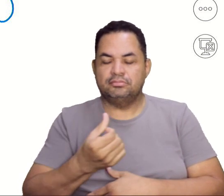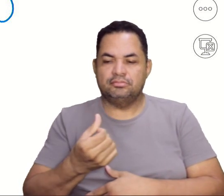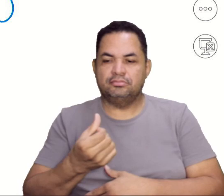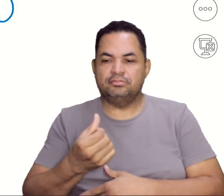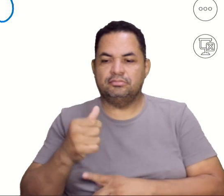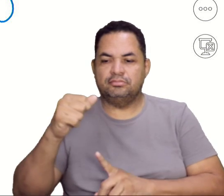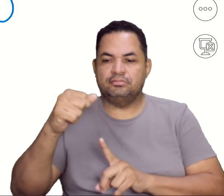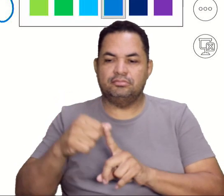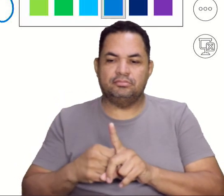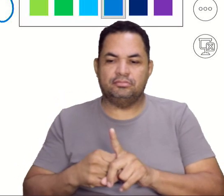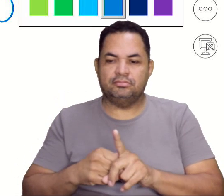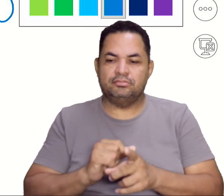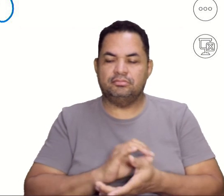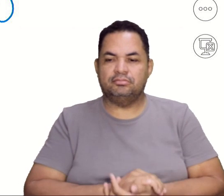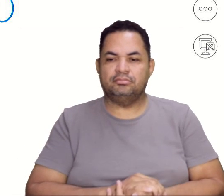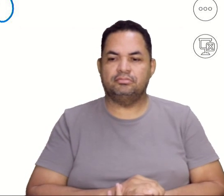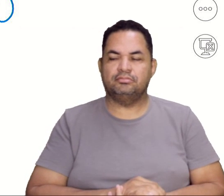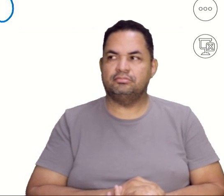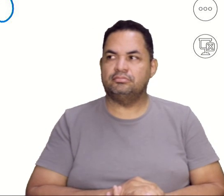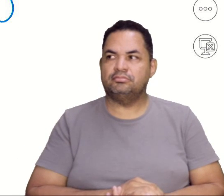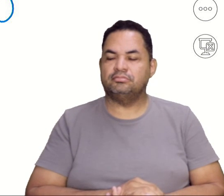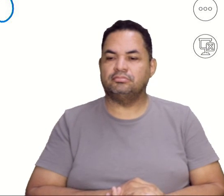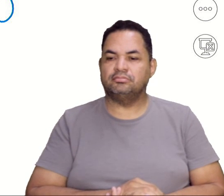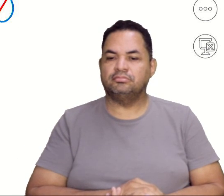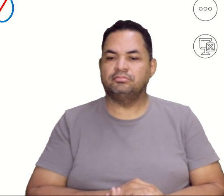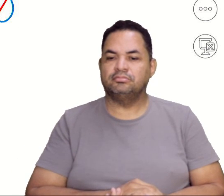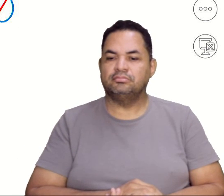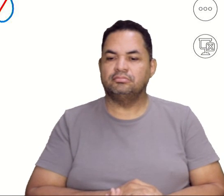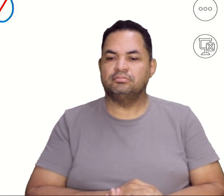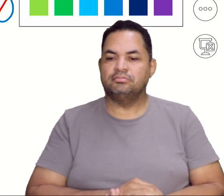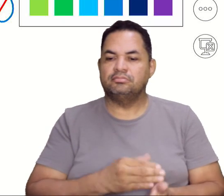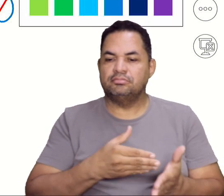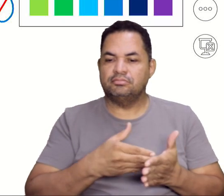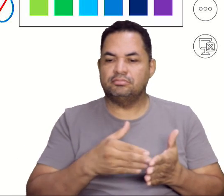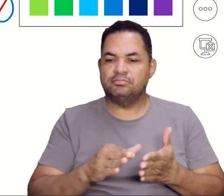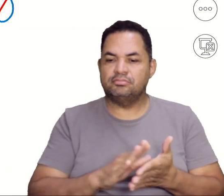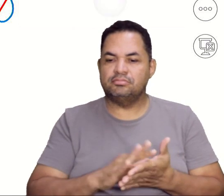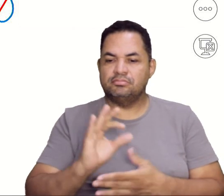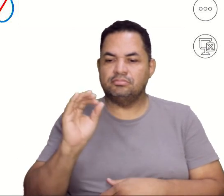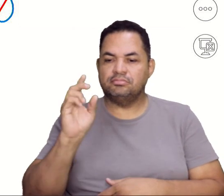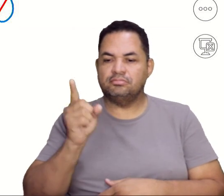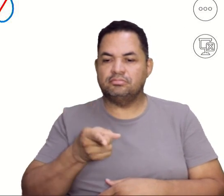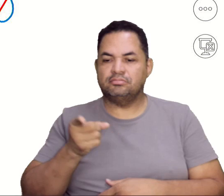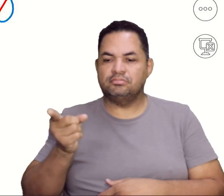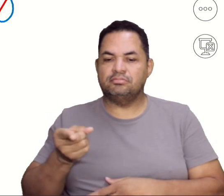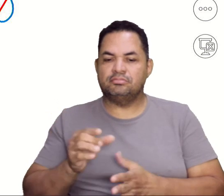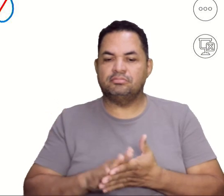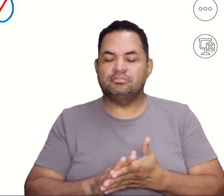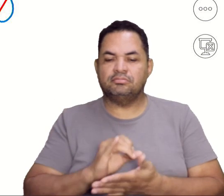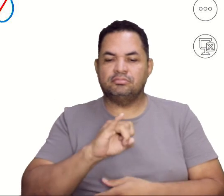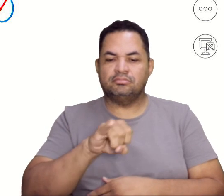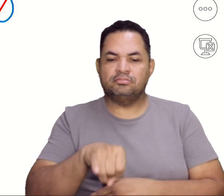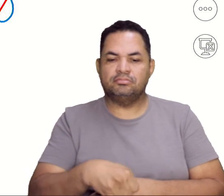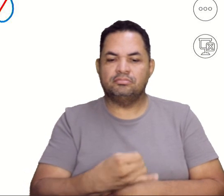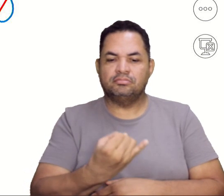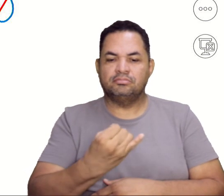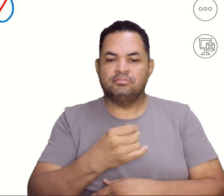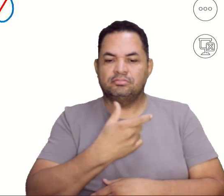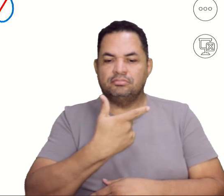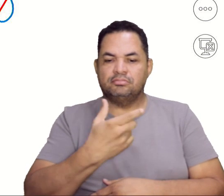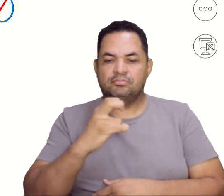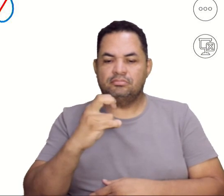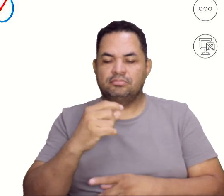16 meses Bora dar uma eliminada nos zerinhos aqui facilita a nossa vida o nosso juro vai ficar